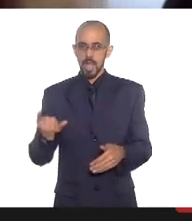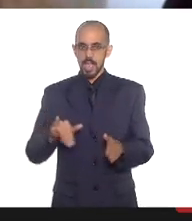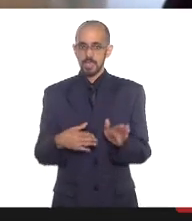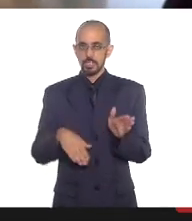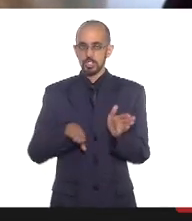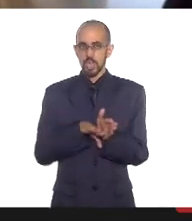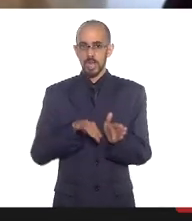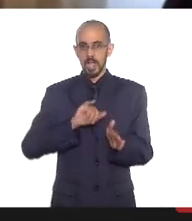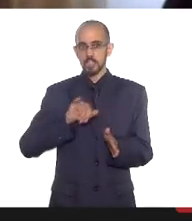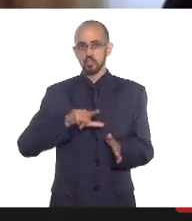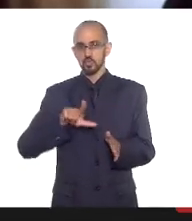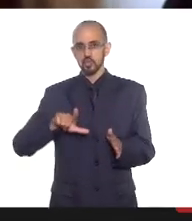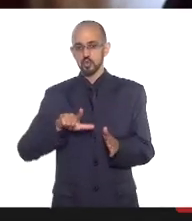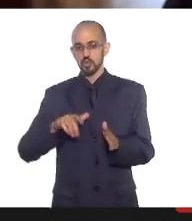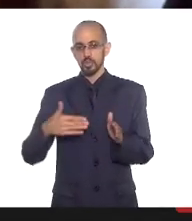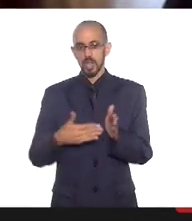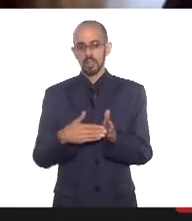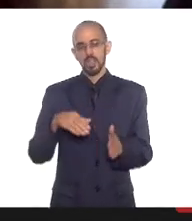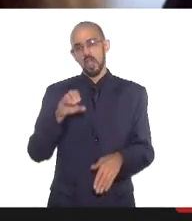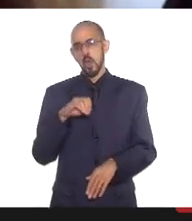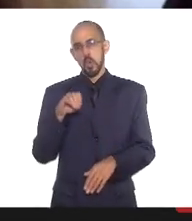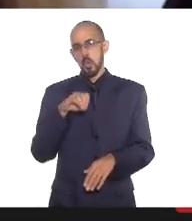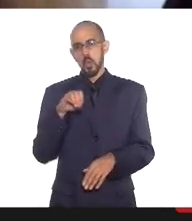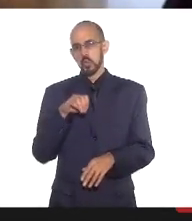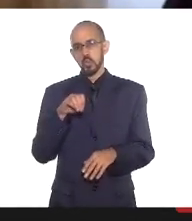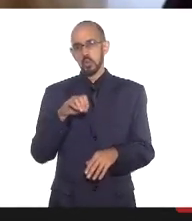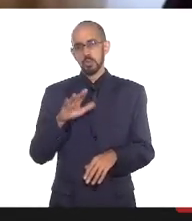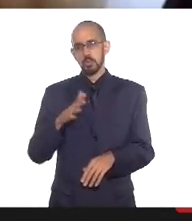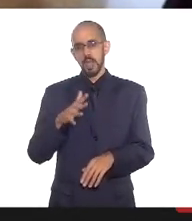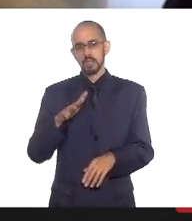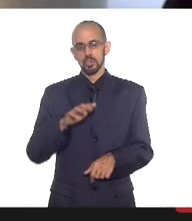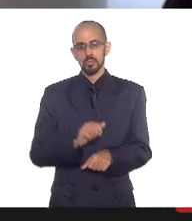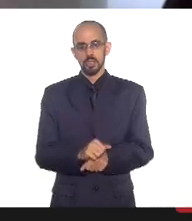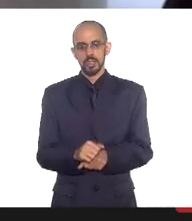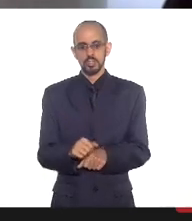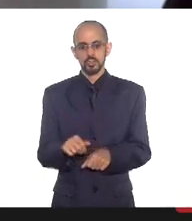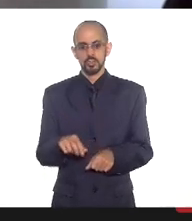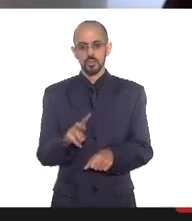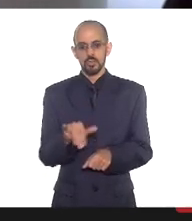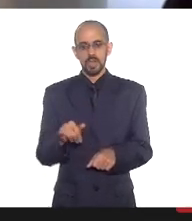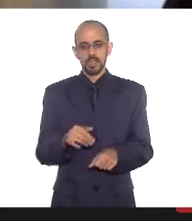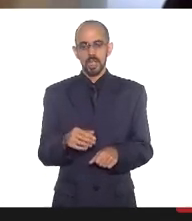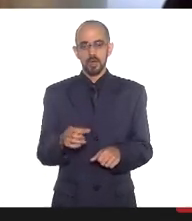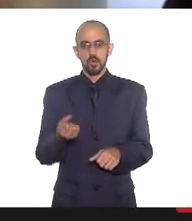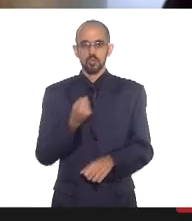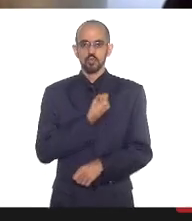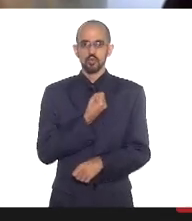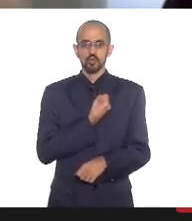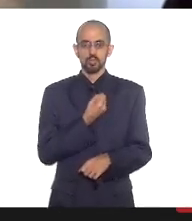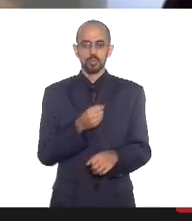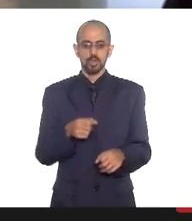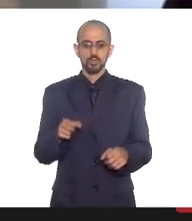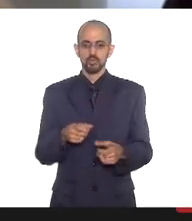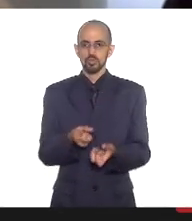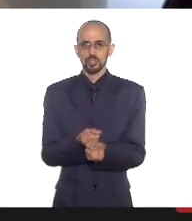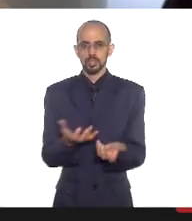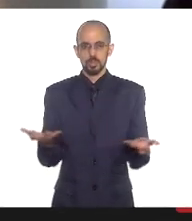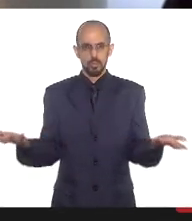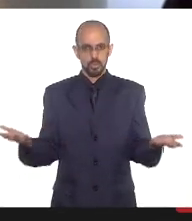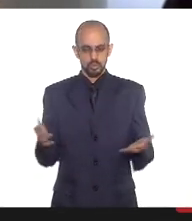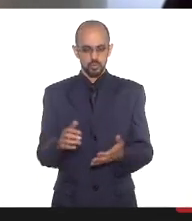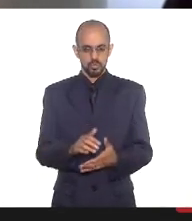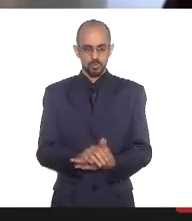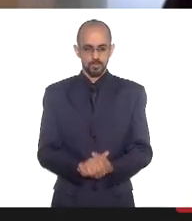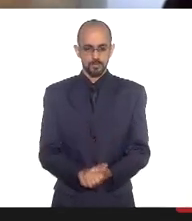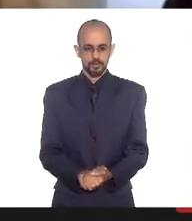desde até outubro testada com os números completamente é distribuído